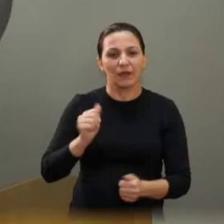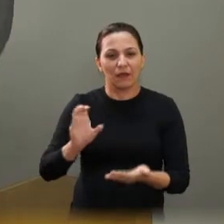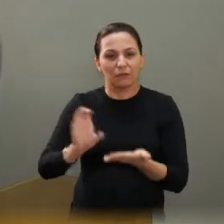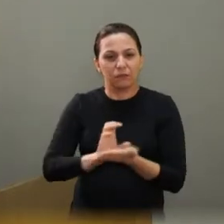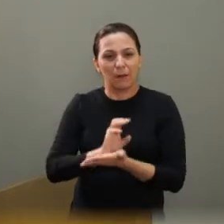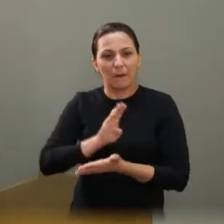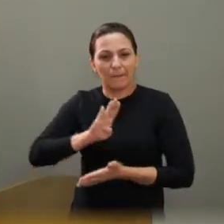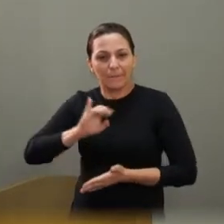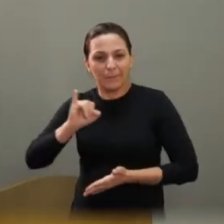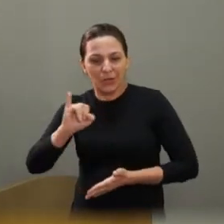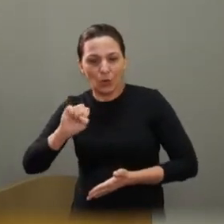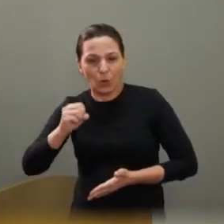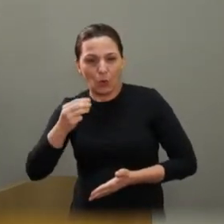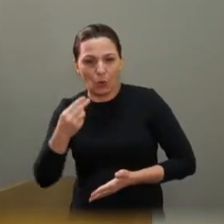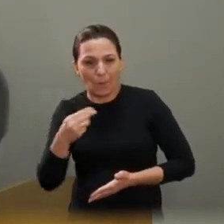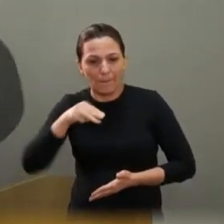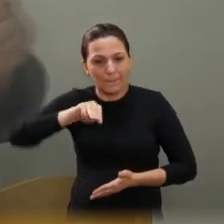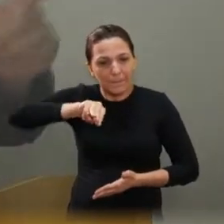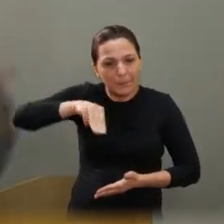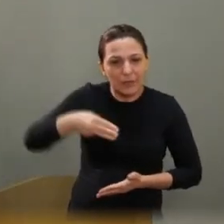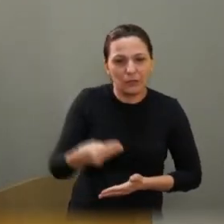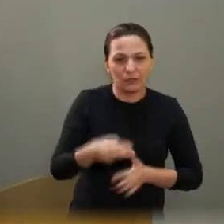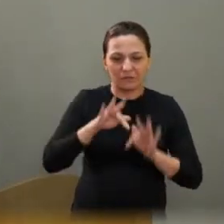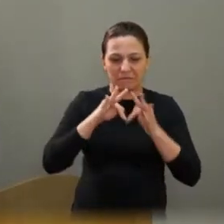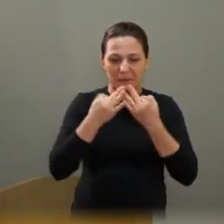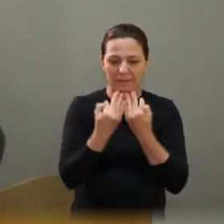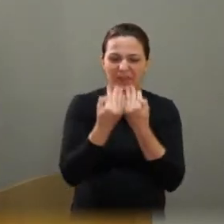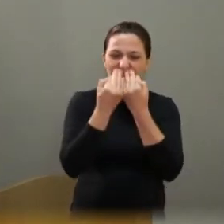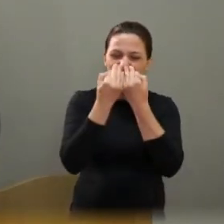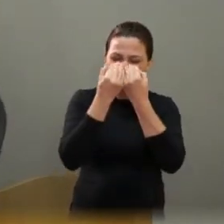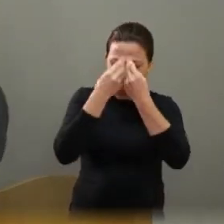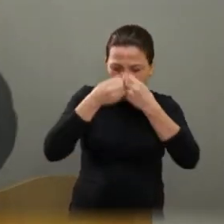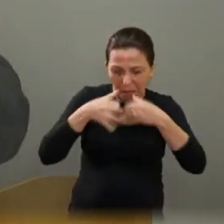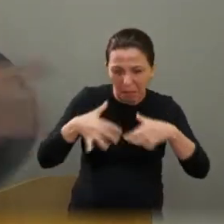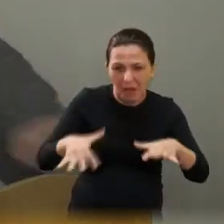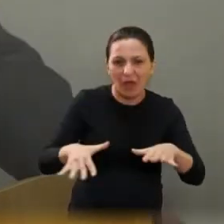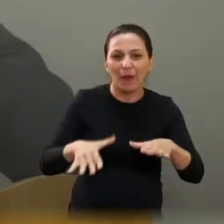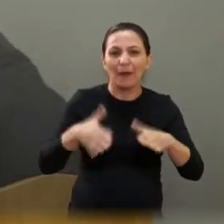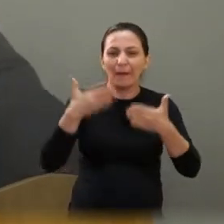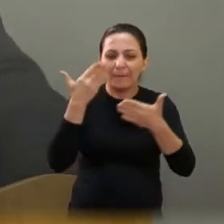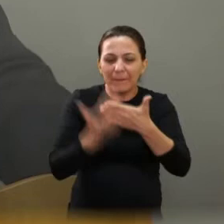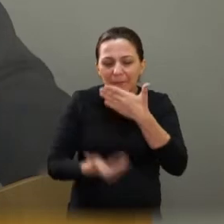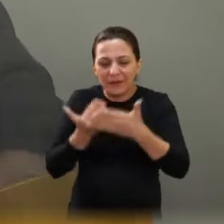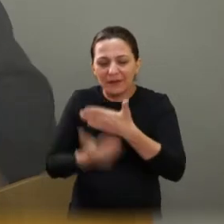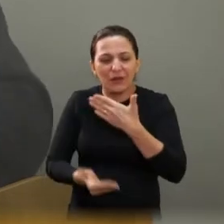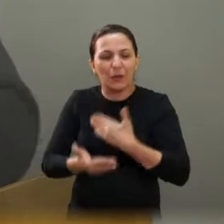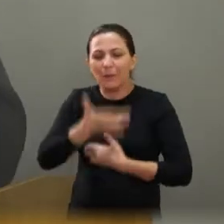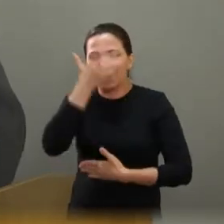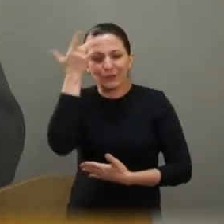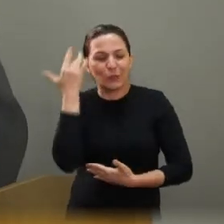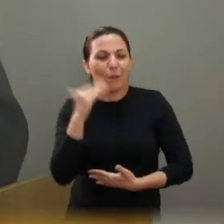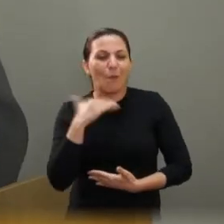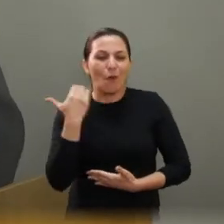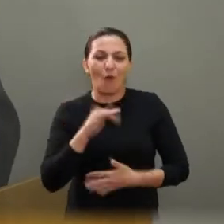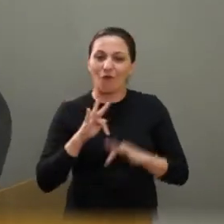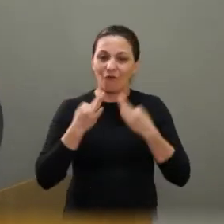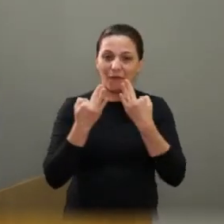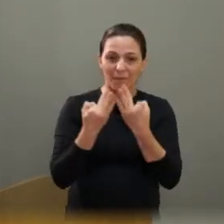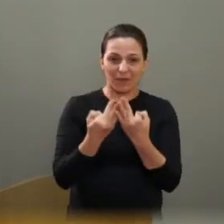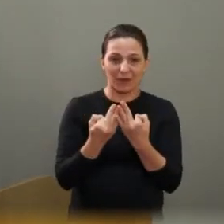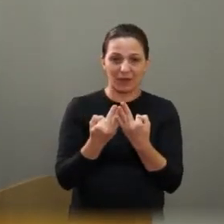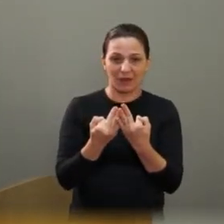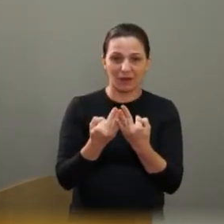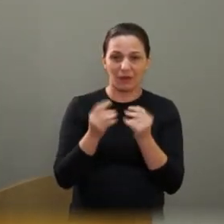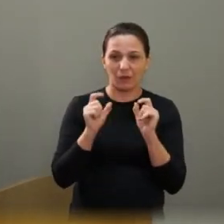ou milhões várias pessoas várias família sendo destruída várias famílias perderam os seus entes queridos tanto é com